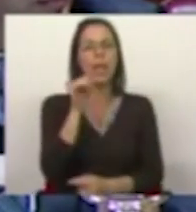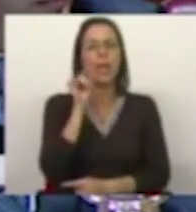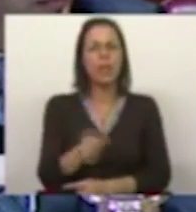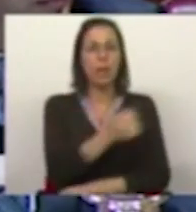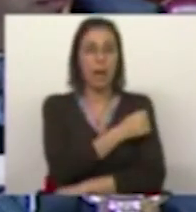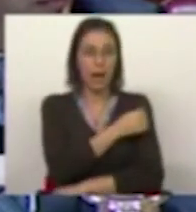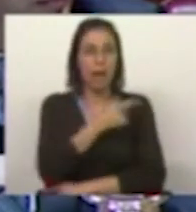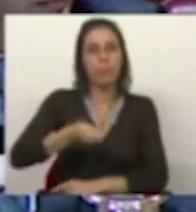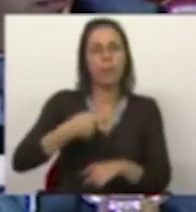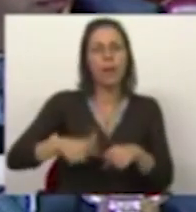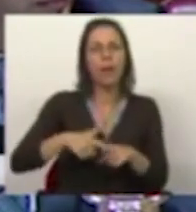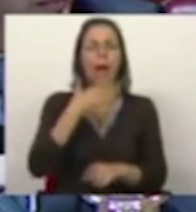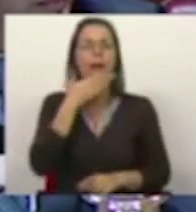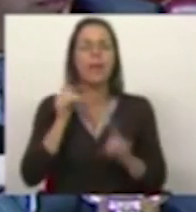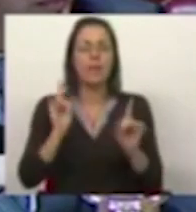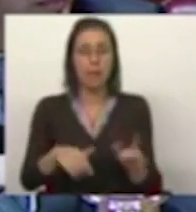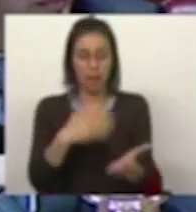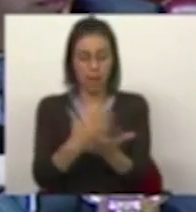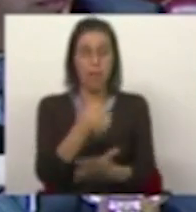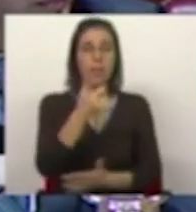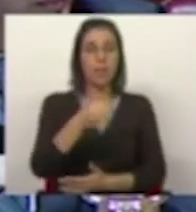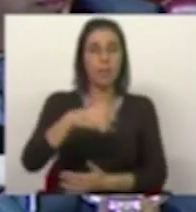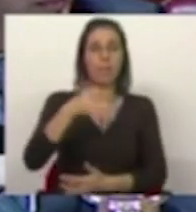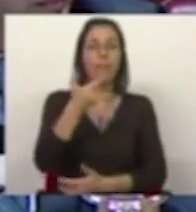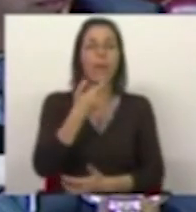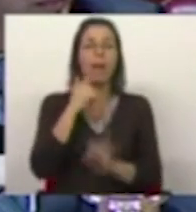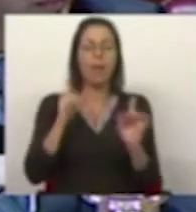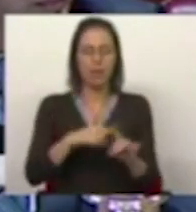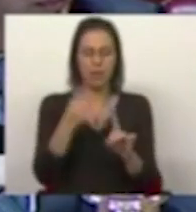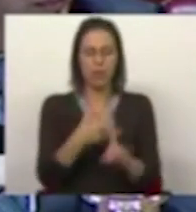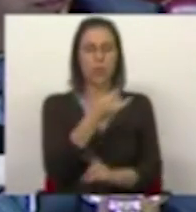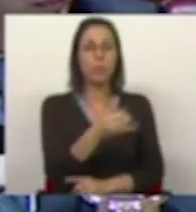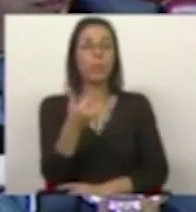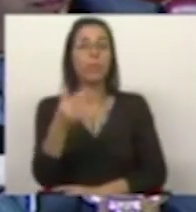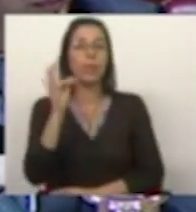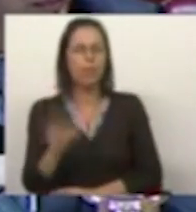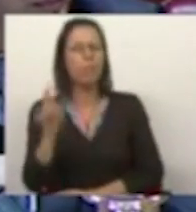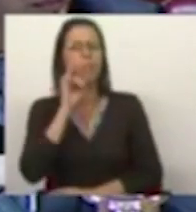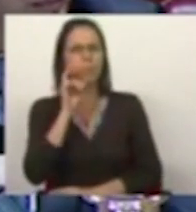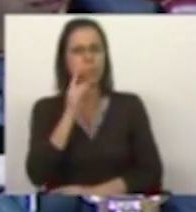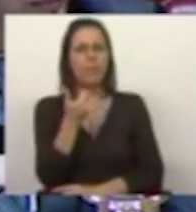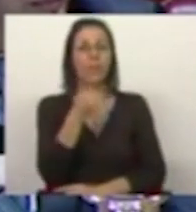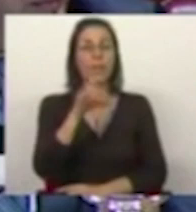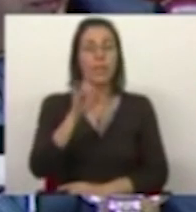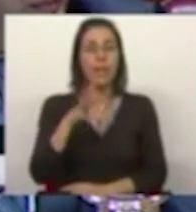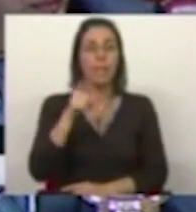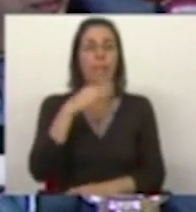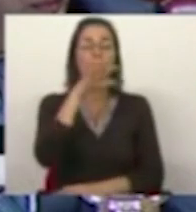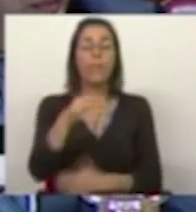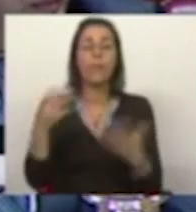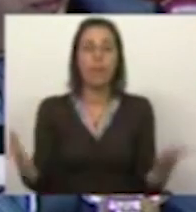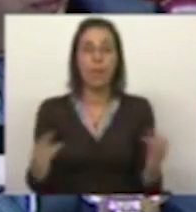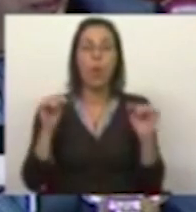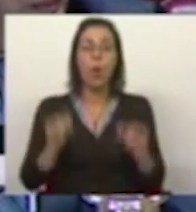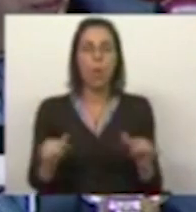mil fogos em arrendamento acessível, de até aos 50 anos do 25 de Abril, em 2024, assegurarmos às 26 mil famílias